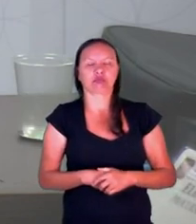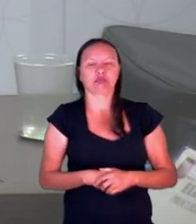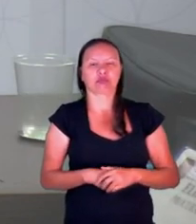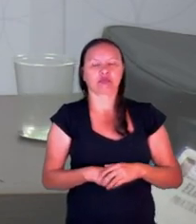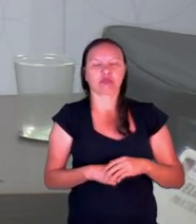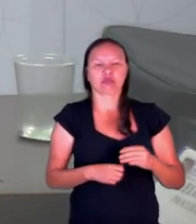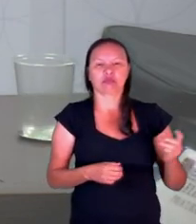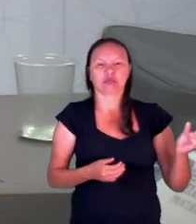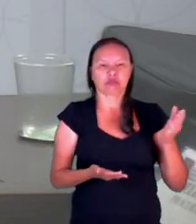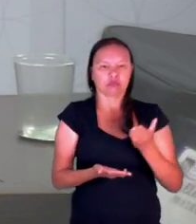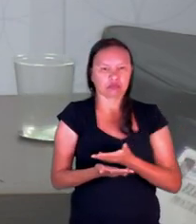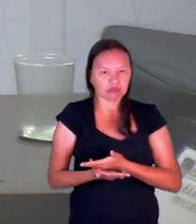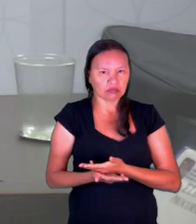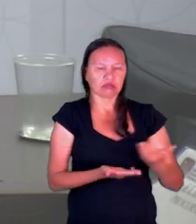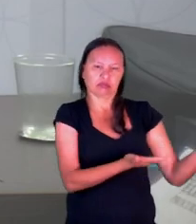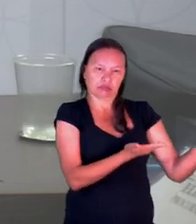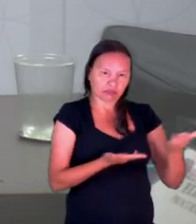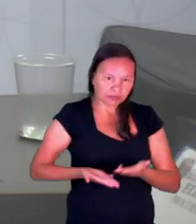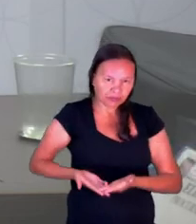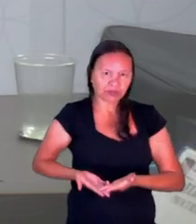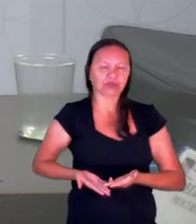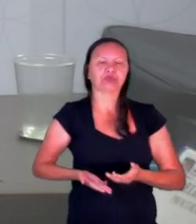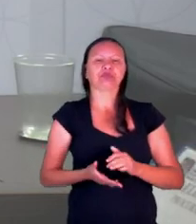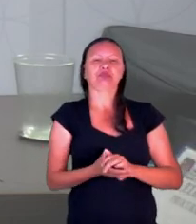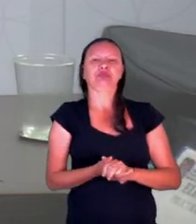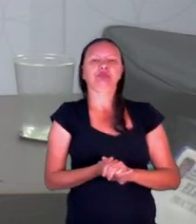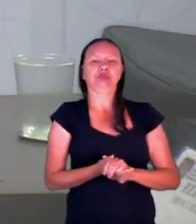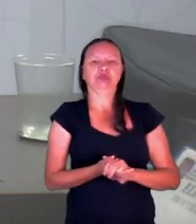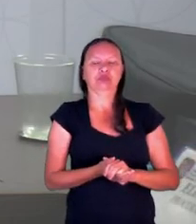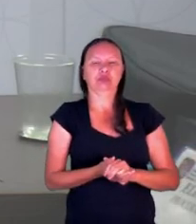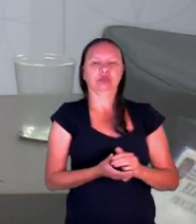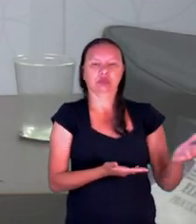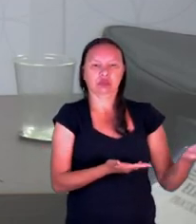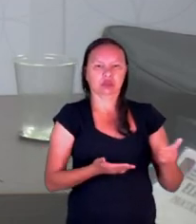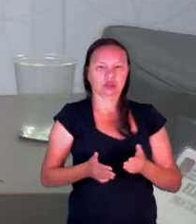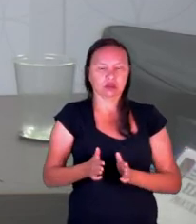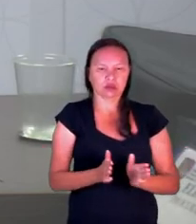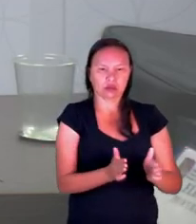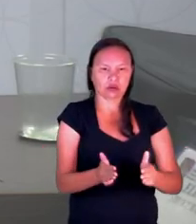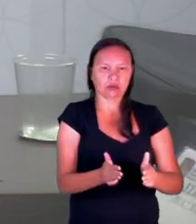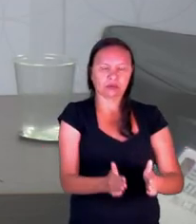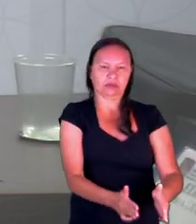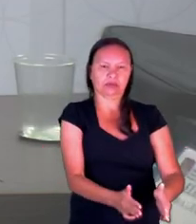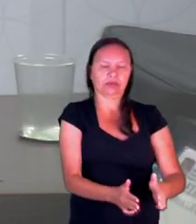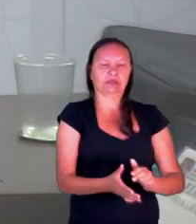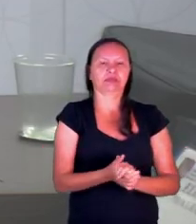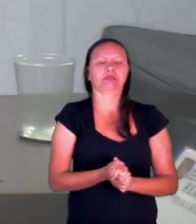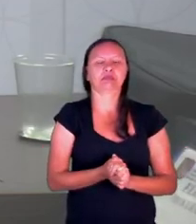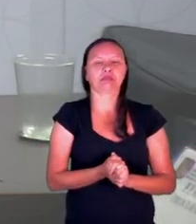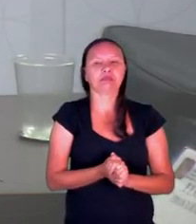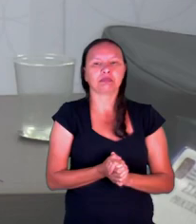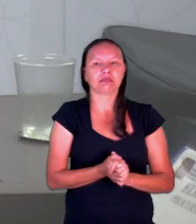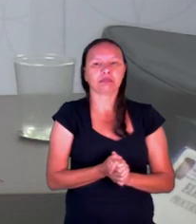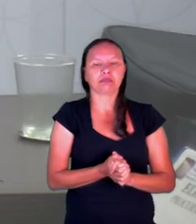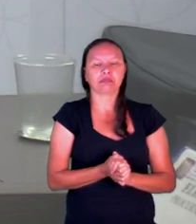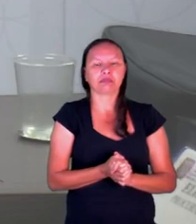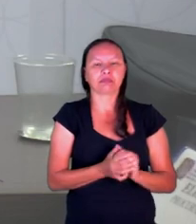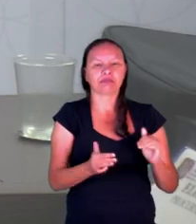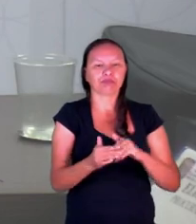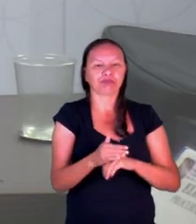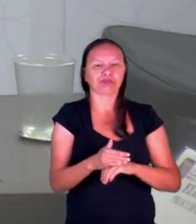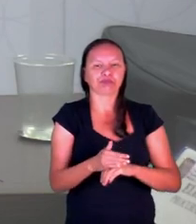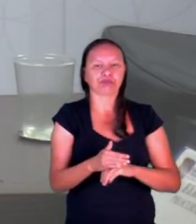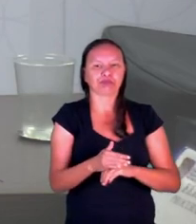convocando e convidando essa essa essa aproximação diria enterramos